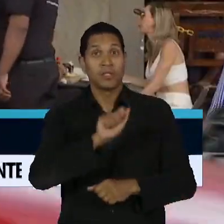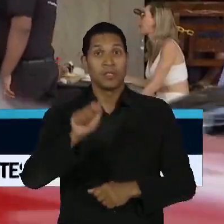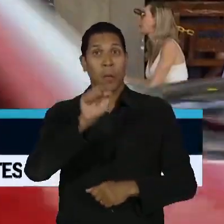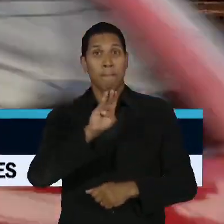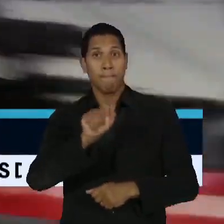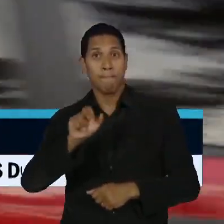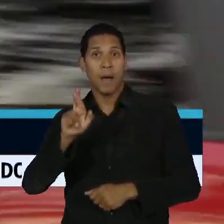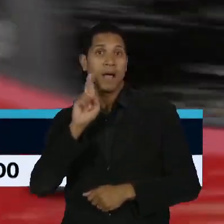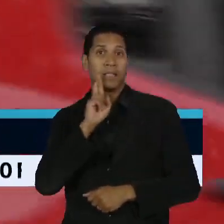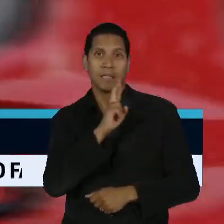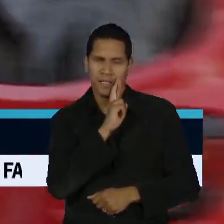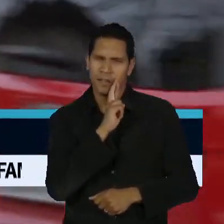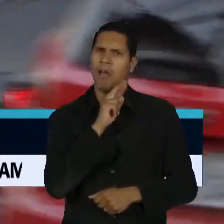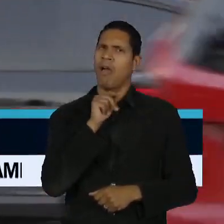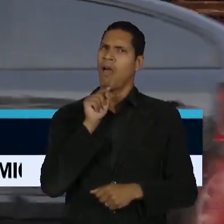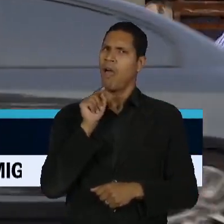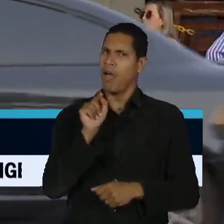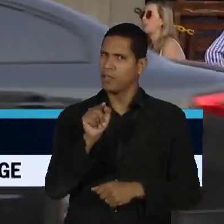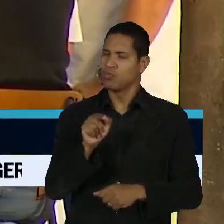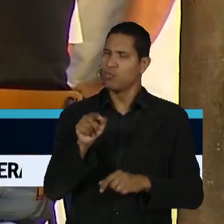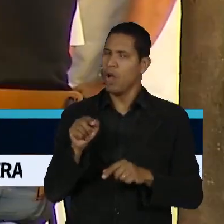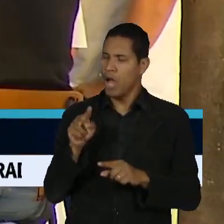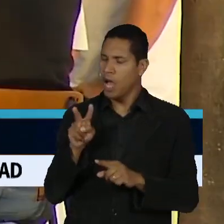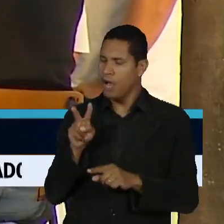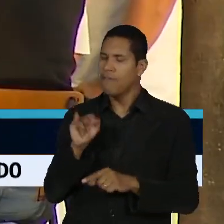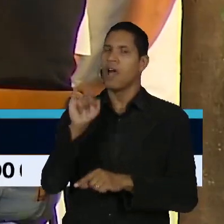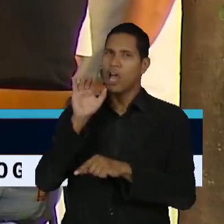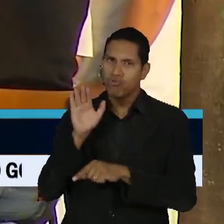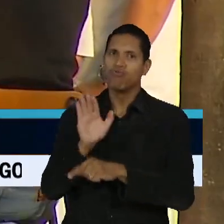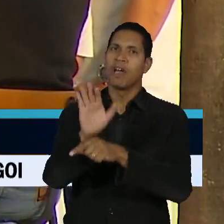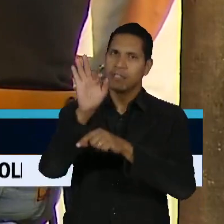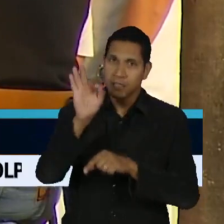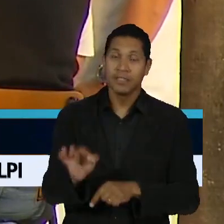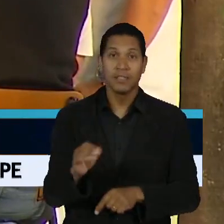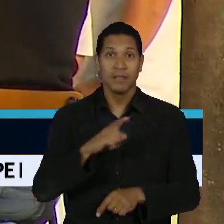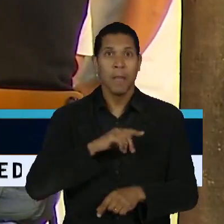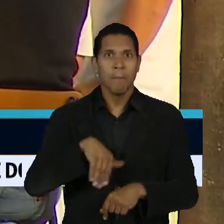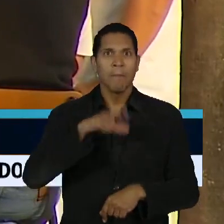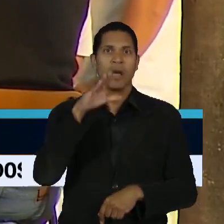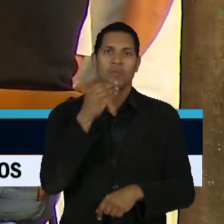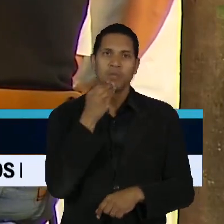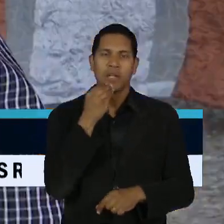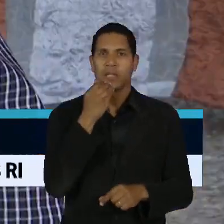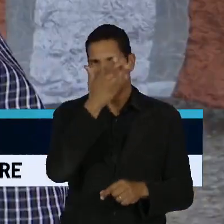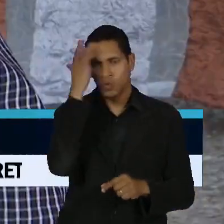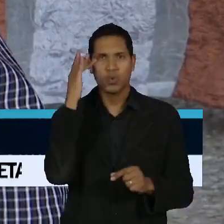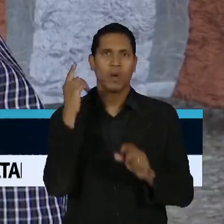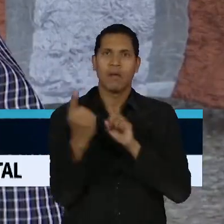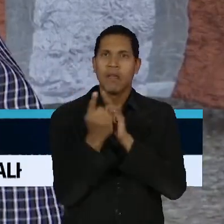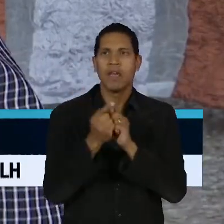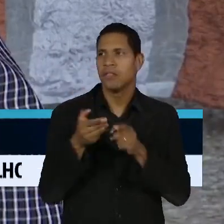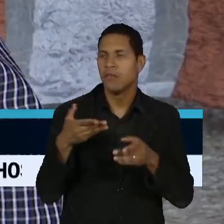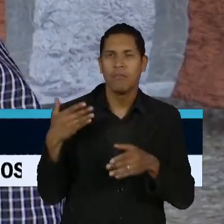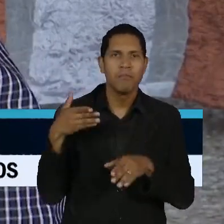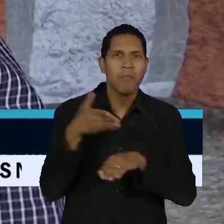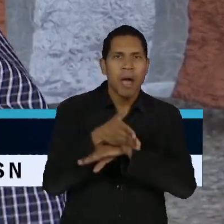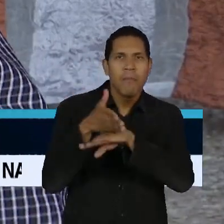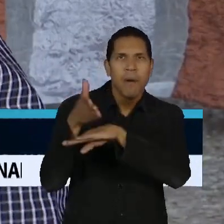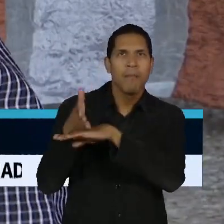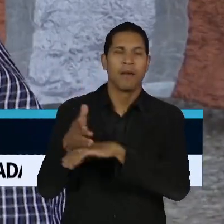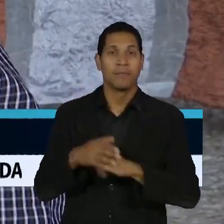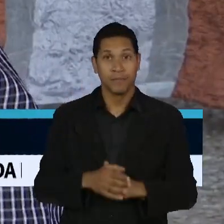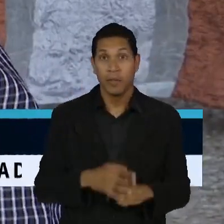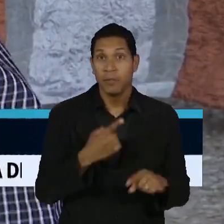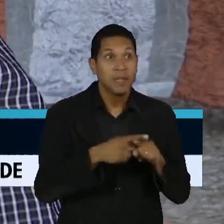a medida traz impactos positivos para economia porque aumenta o movimento nos estabelecimentos as pessoas tendo luz natural